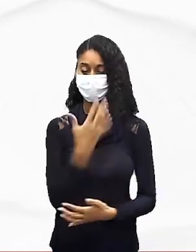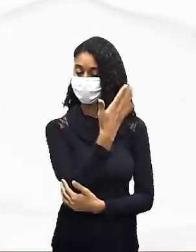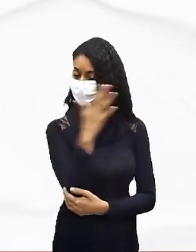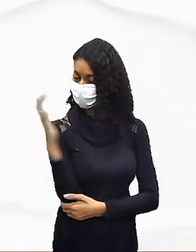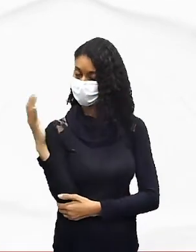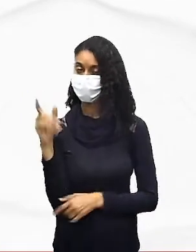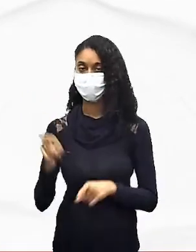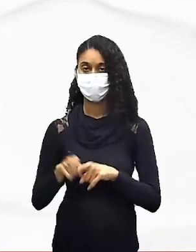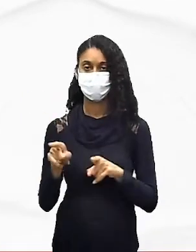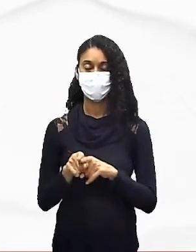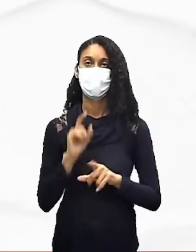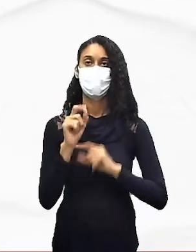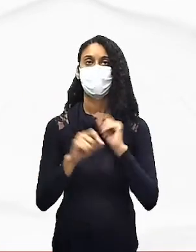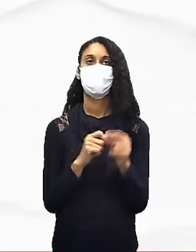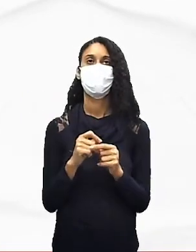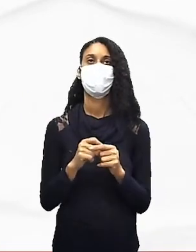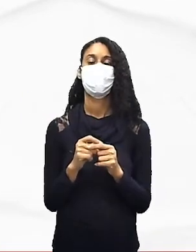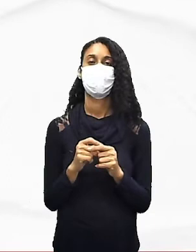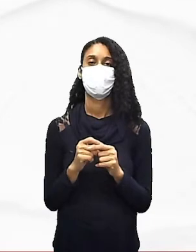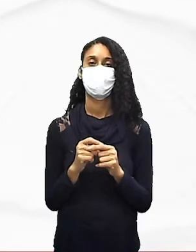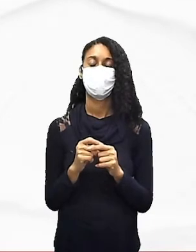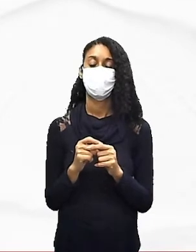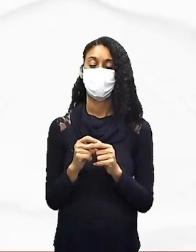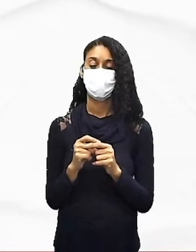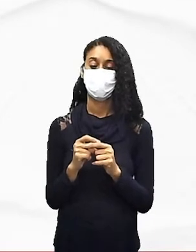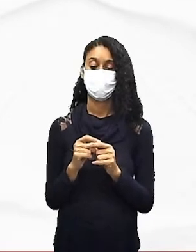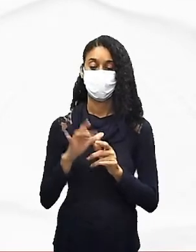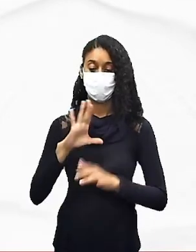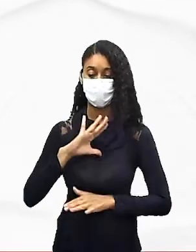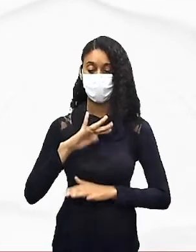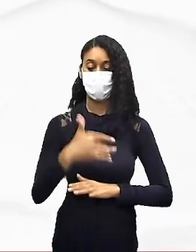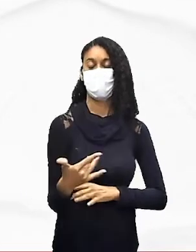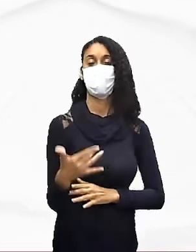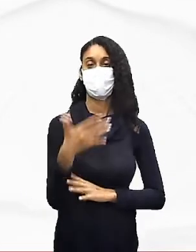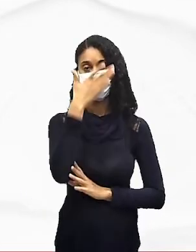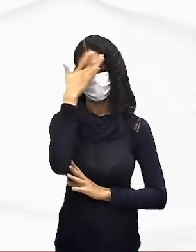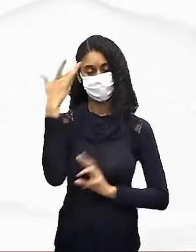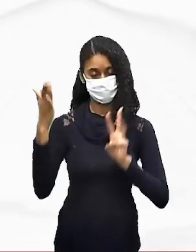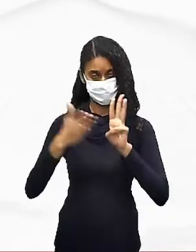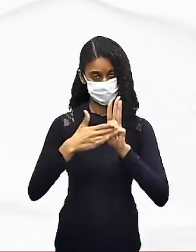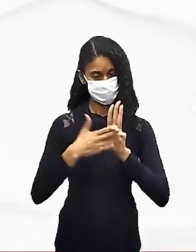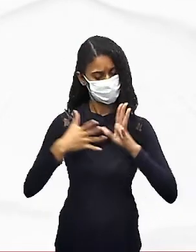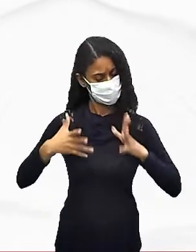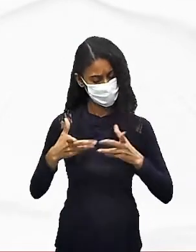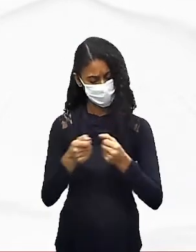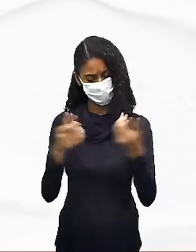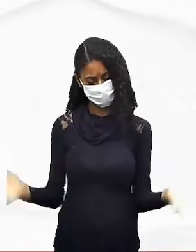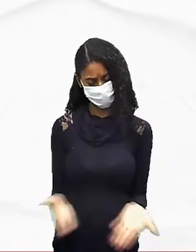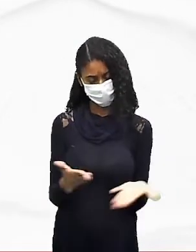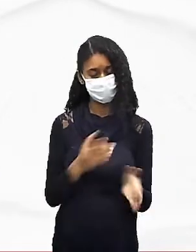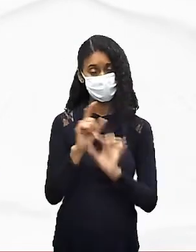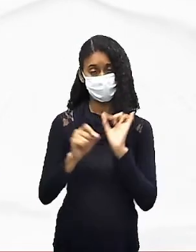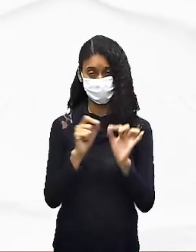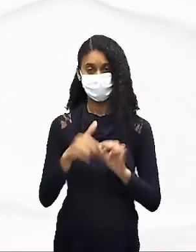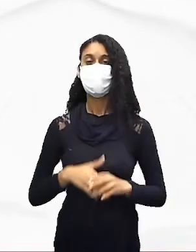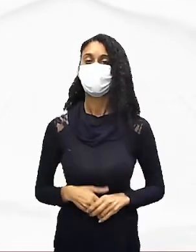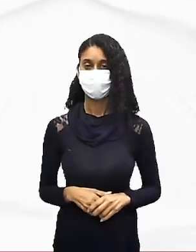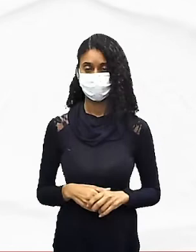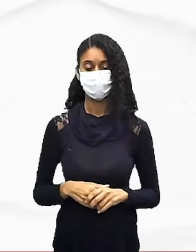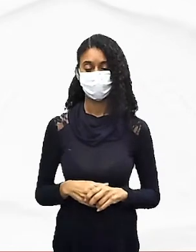a natureza, a coragem do índio, tudo isso é estimulado, tudo isso aí é, às vezes, até